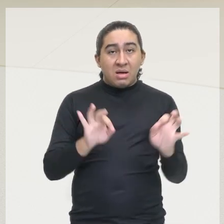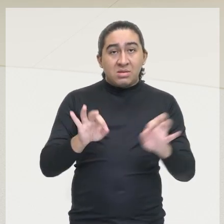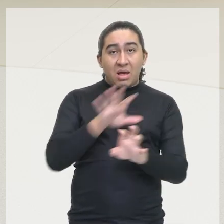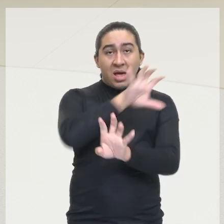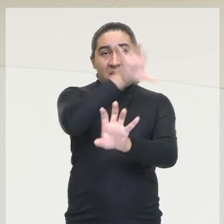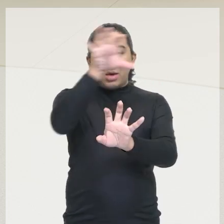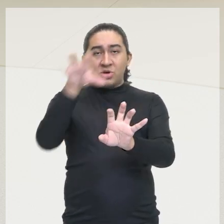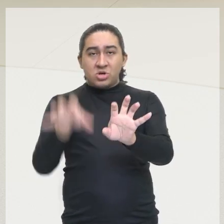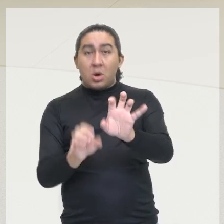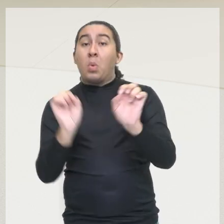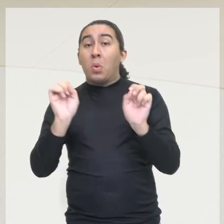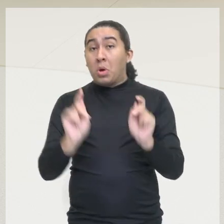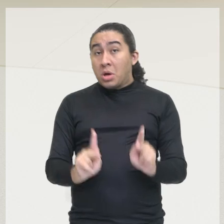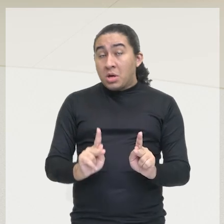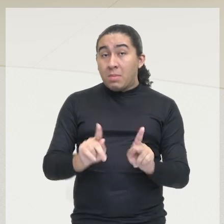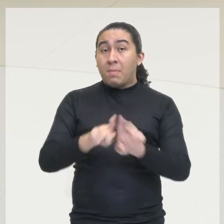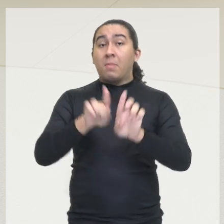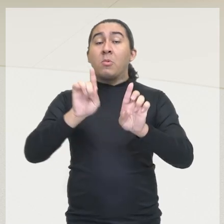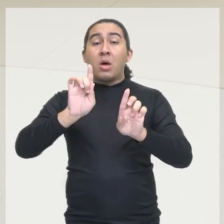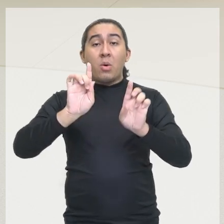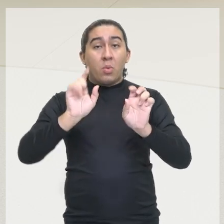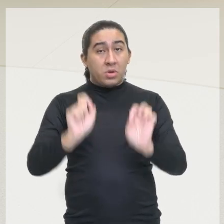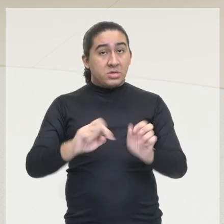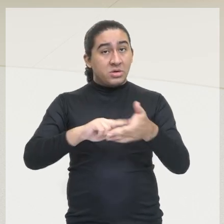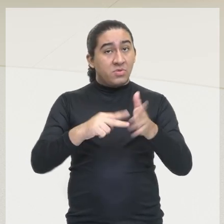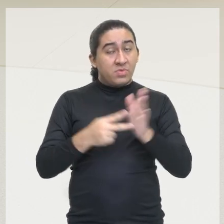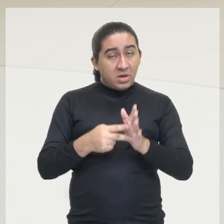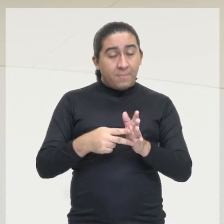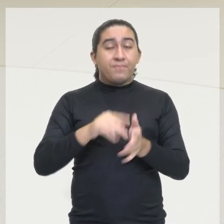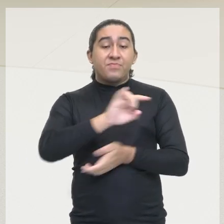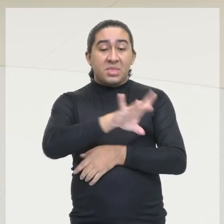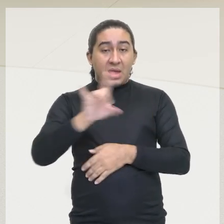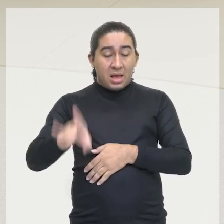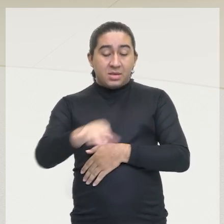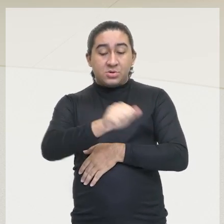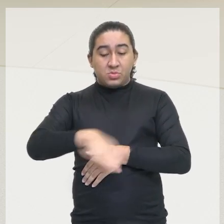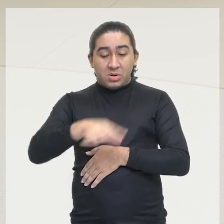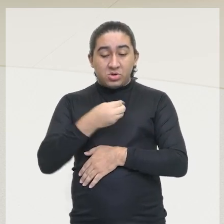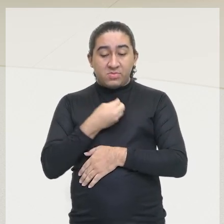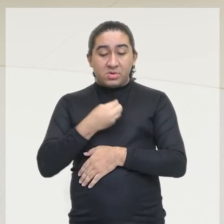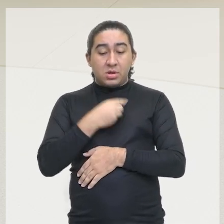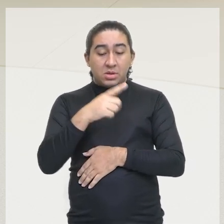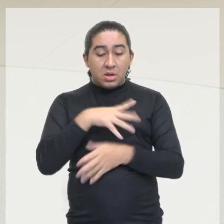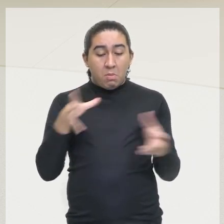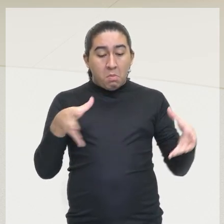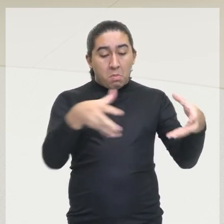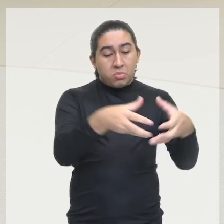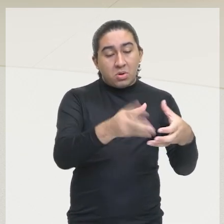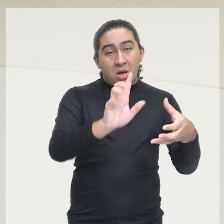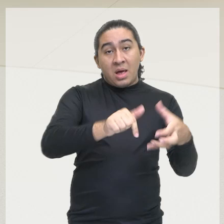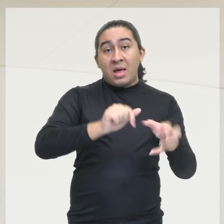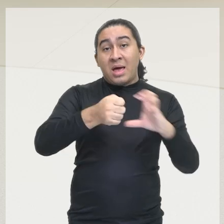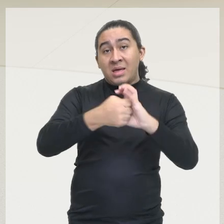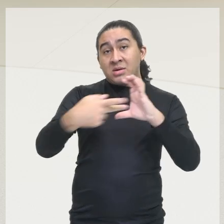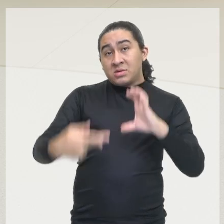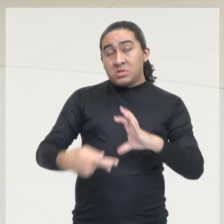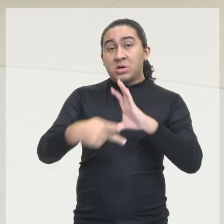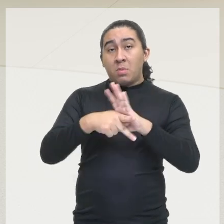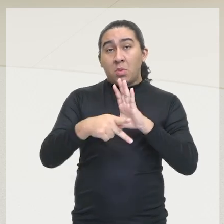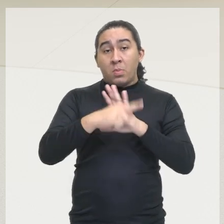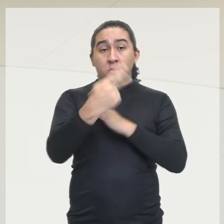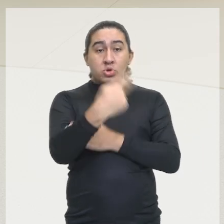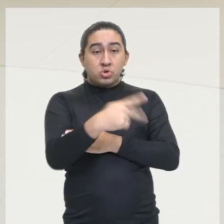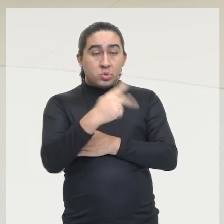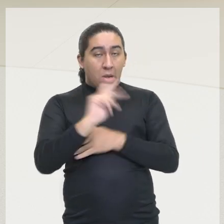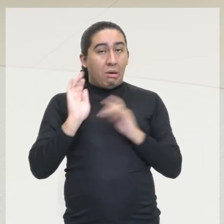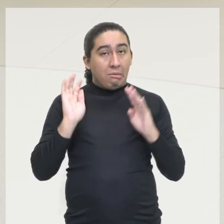regiões do Brasil. Cada bioma ele tem os seus territórios conforme as características ecológicas